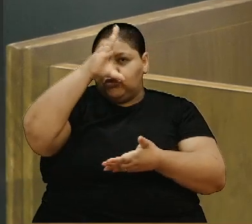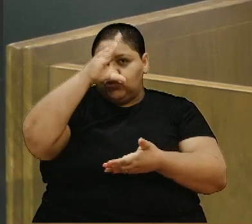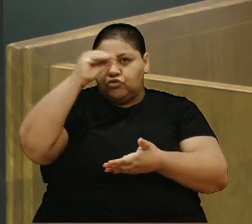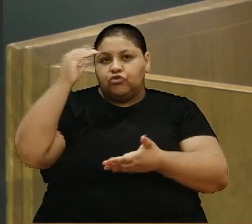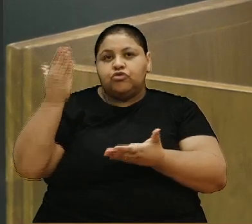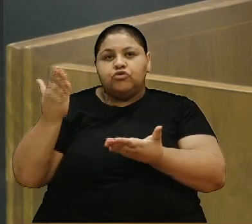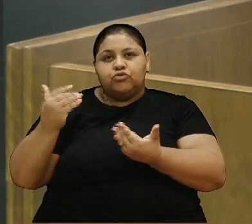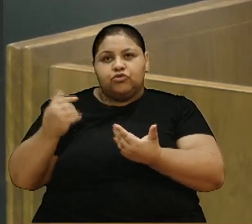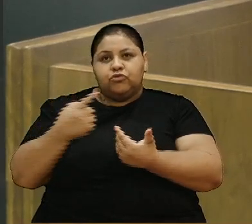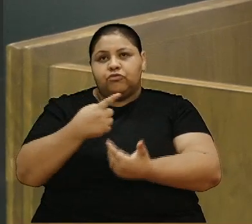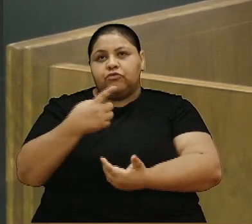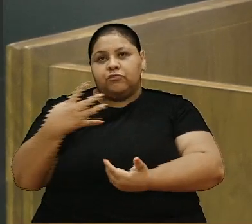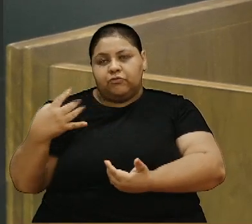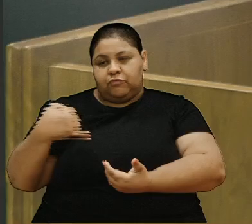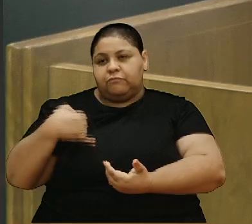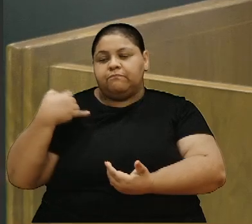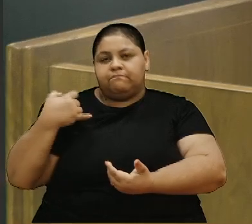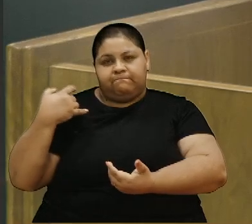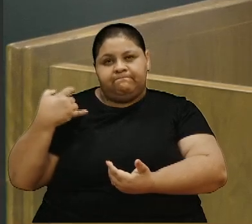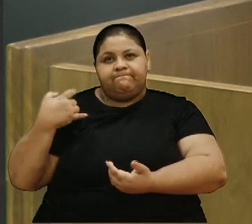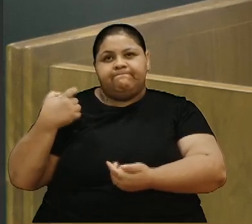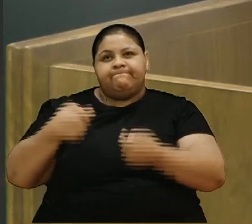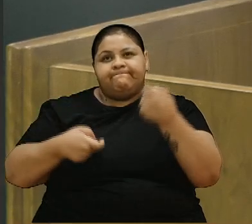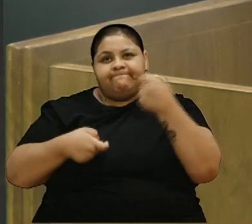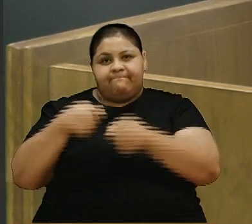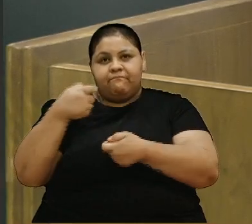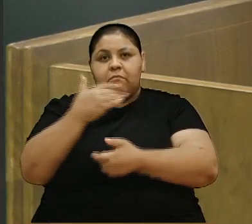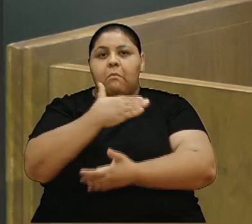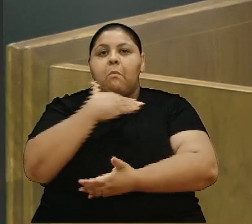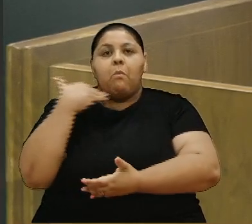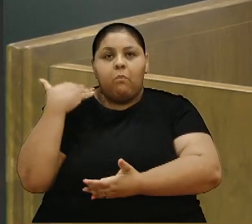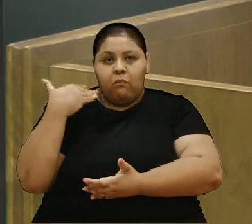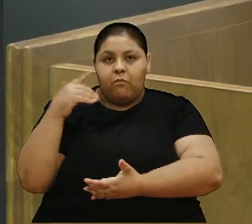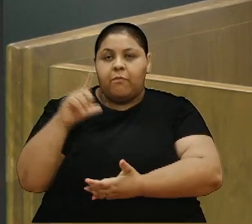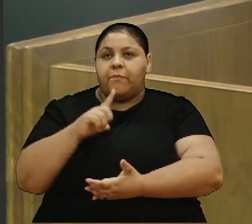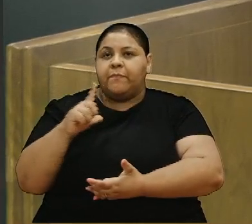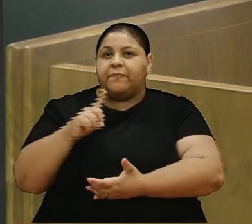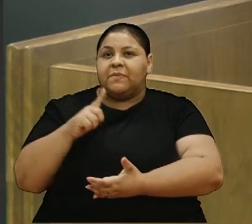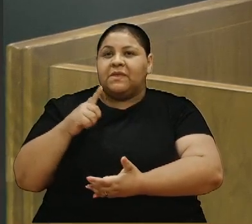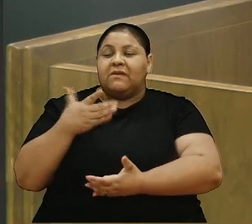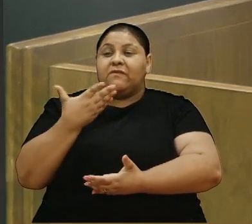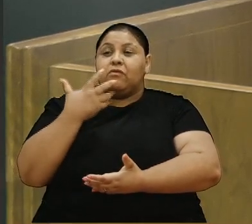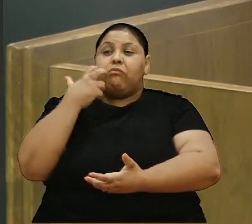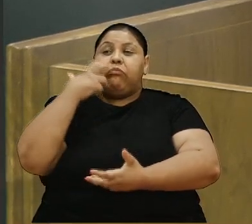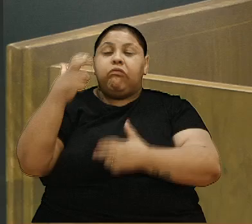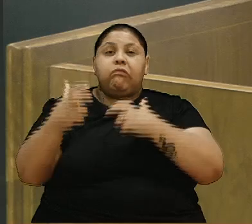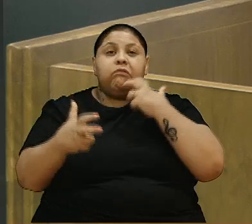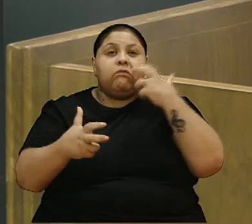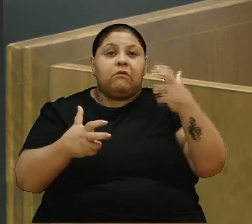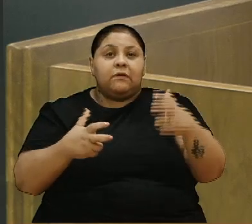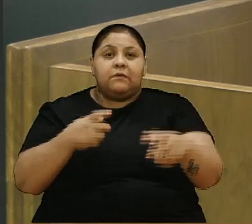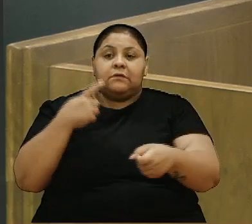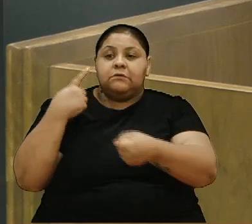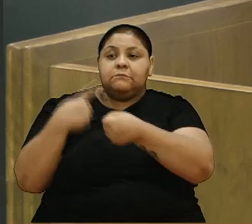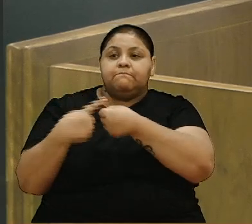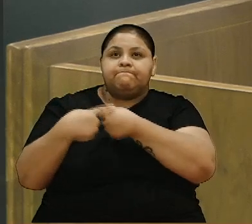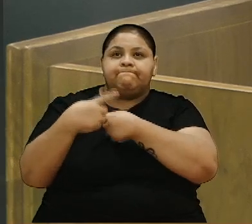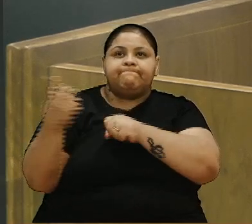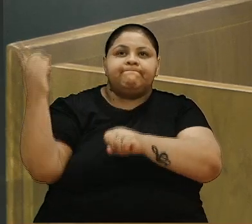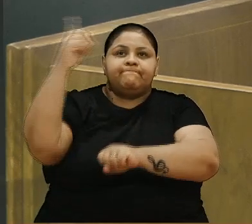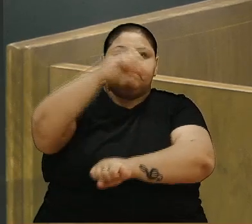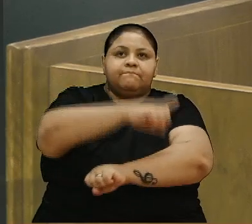jovem de 14 anos. Foi estuprada, foi morta e teve todo um clamor na cidade no